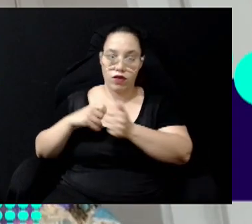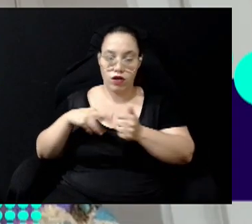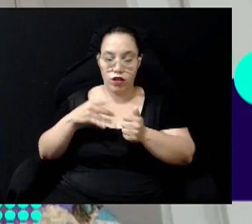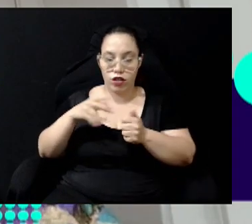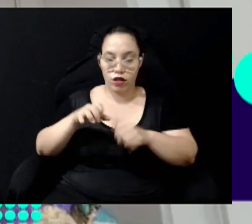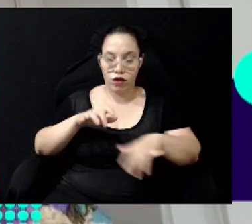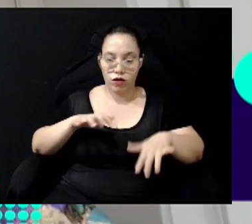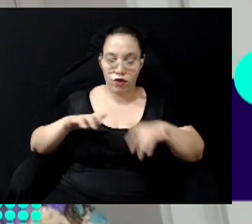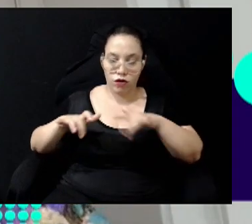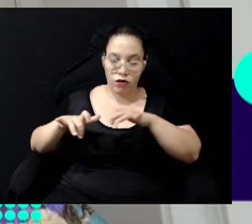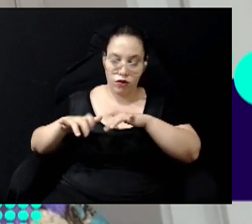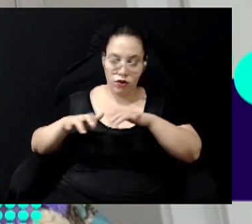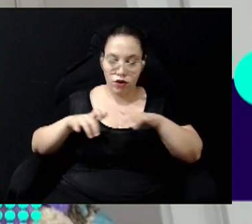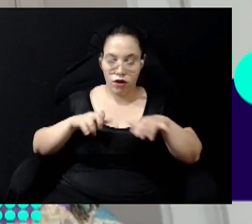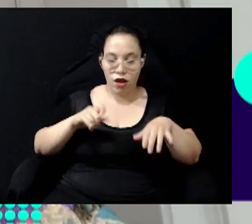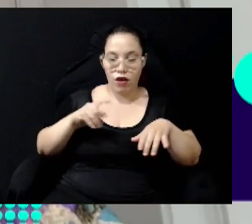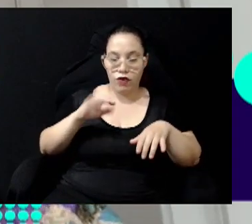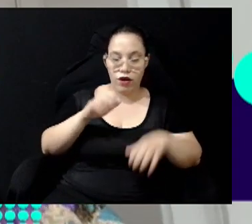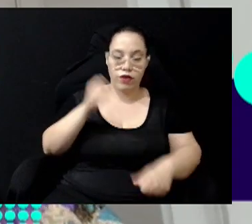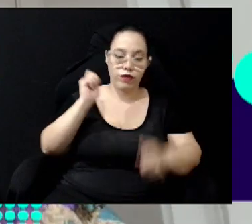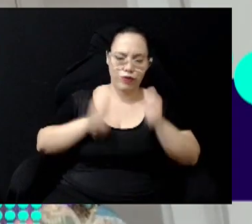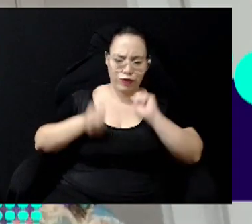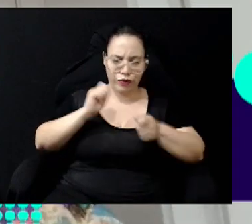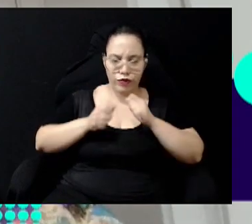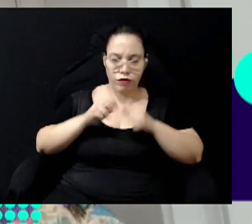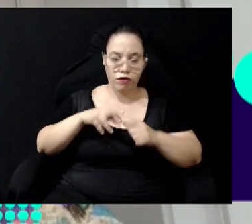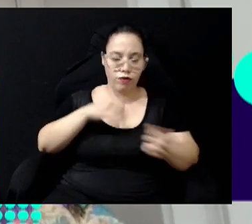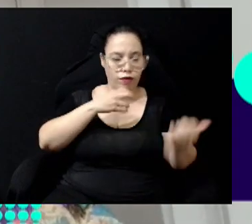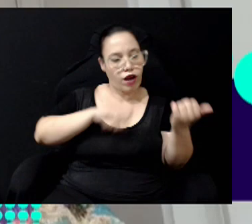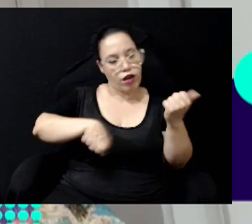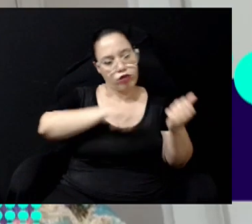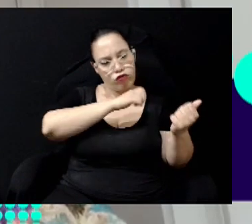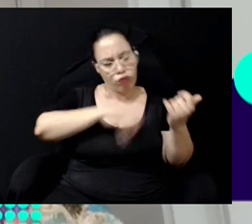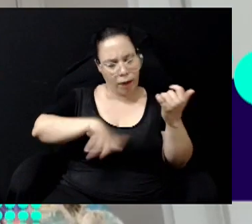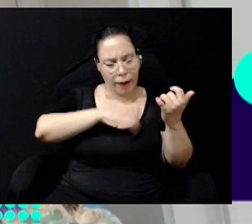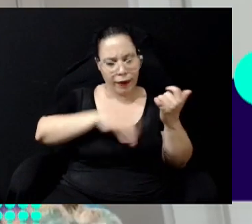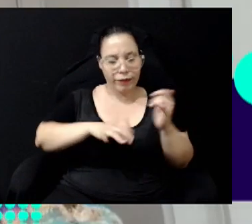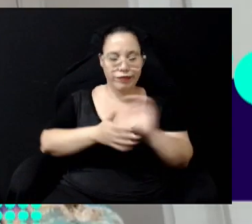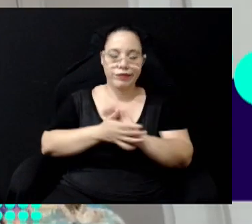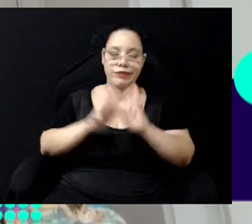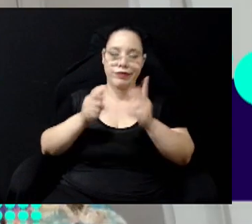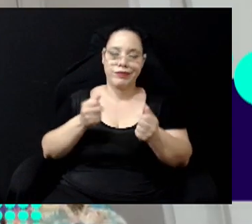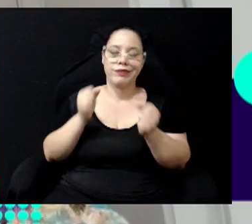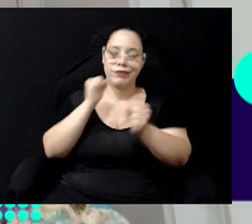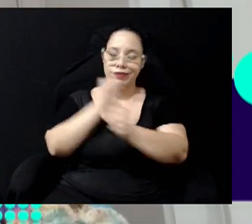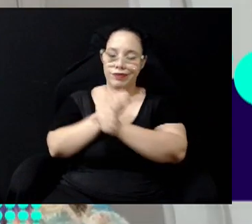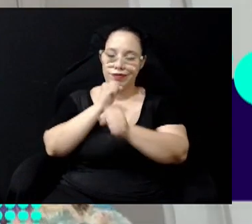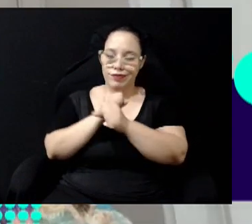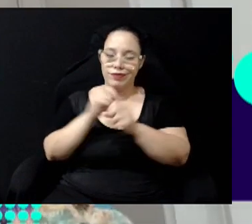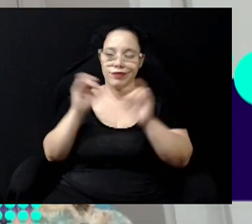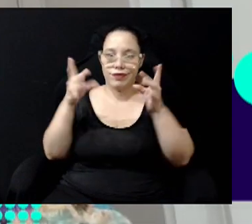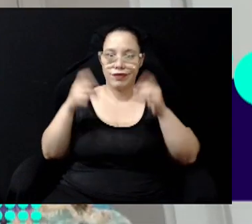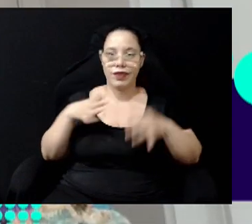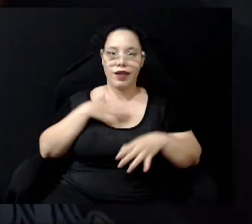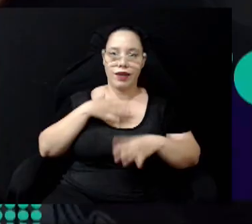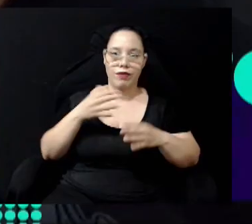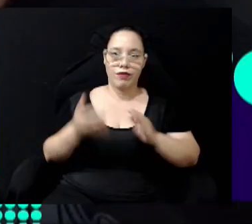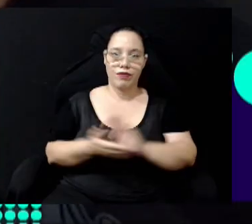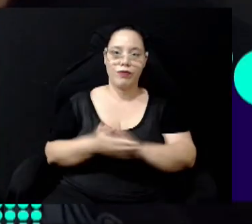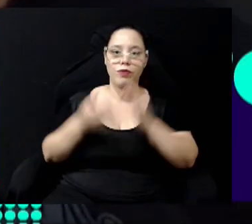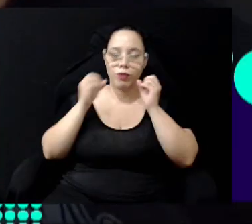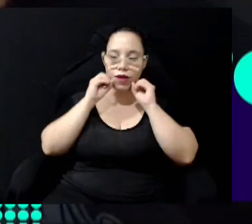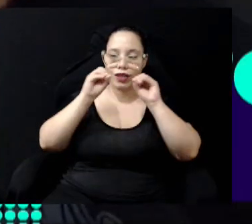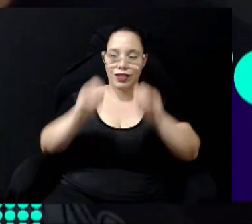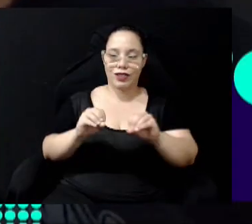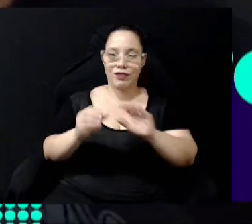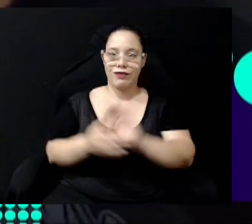Lourenço na bateria e João Benjamin no baixo. Espero por todos vocês para esse momento extremamente especial na minha carreira. Um beijo. Até lá.